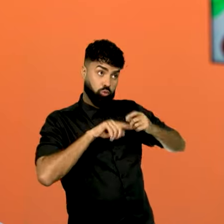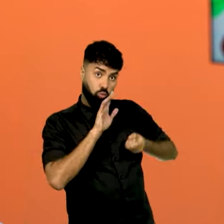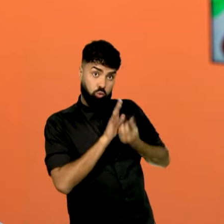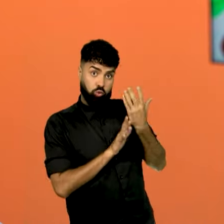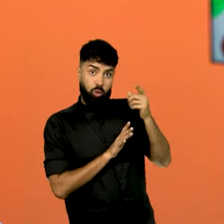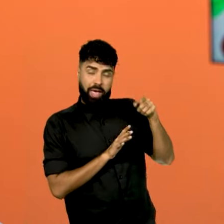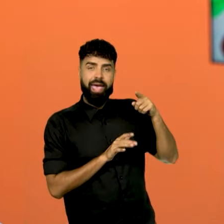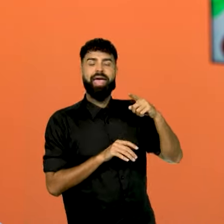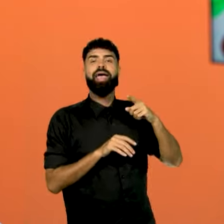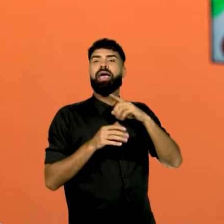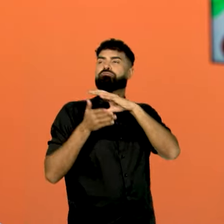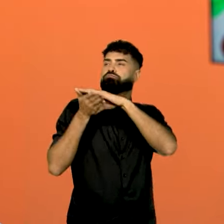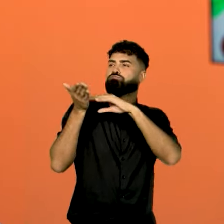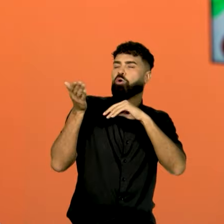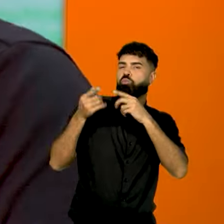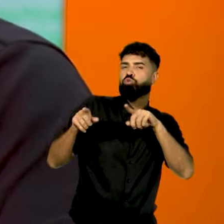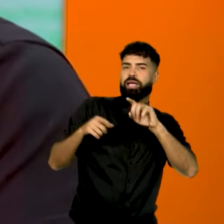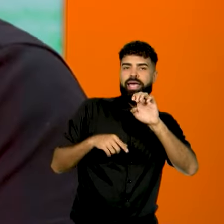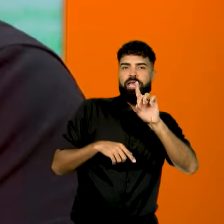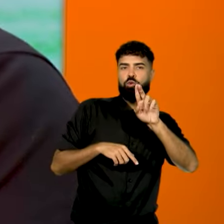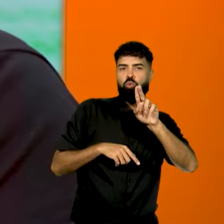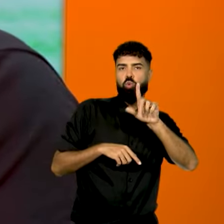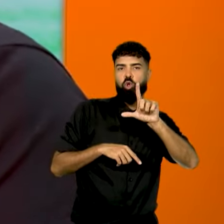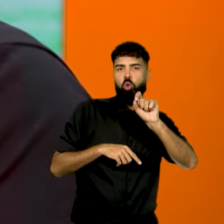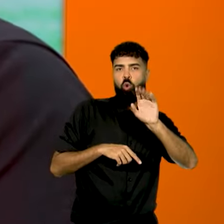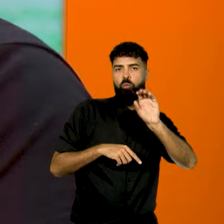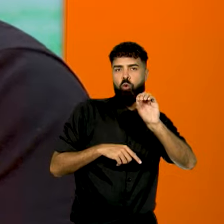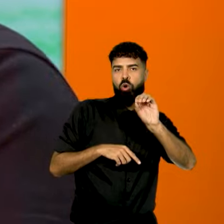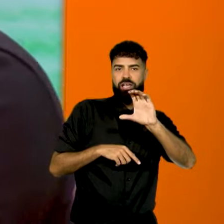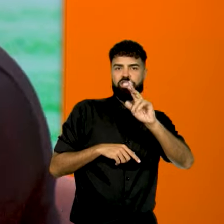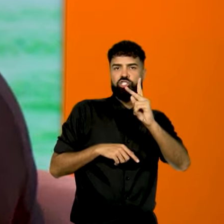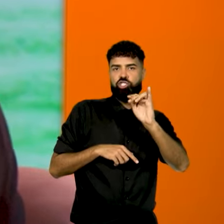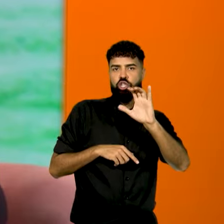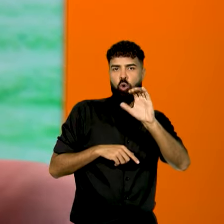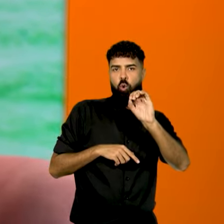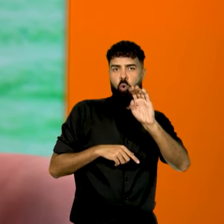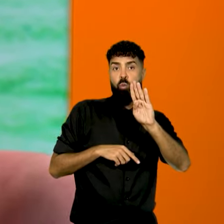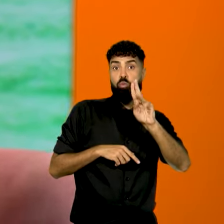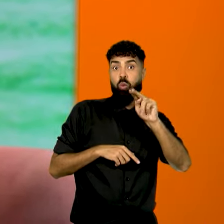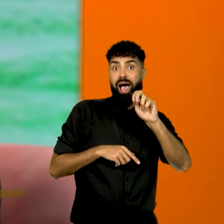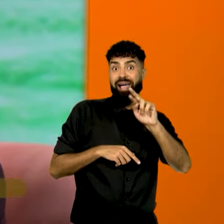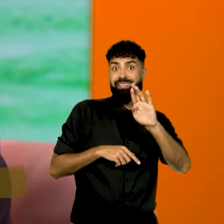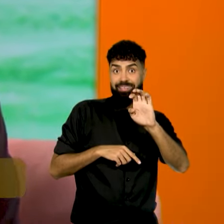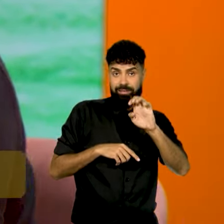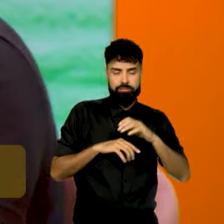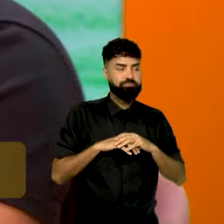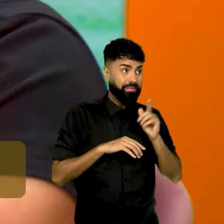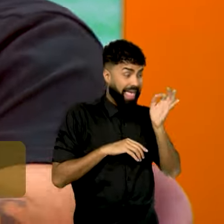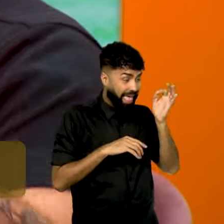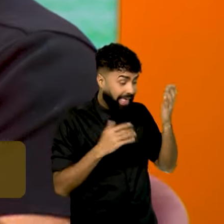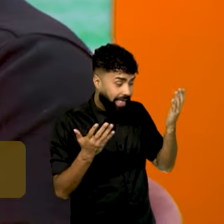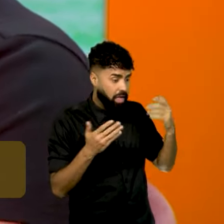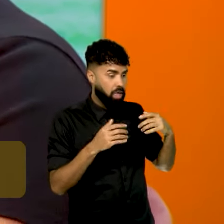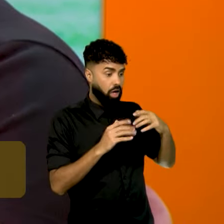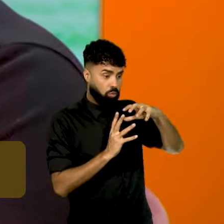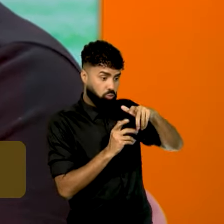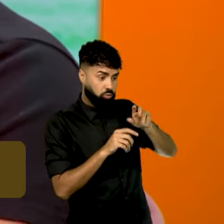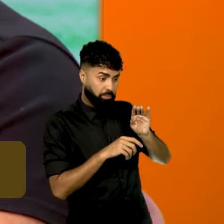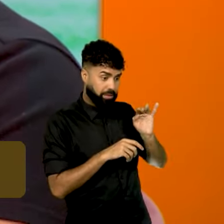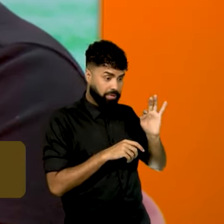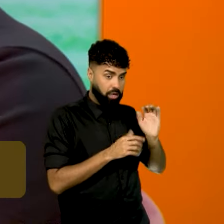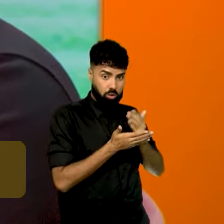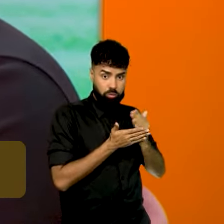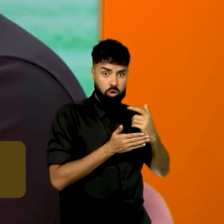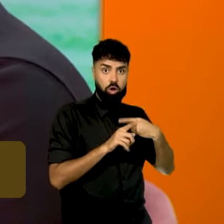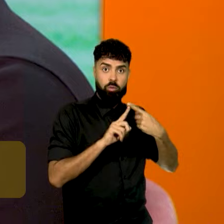música de Edu Lobo e do Chico Buarque, né? É, o próprio Bita, o Mundo Bita, o Bita nasce com essa característica de